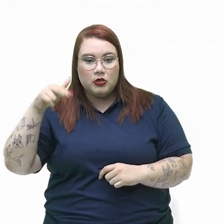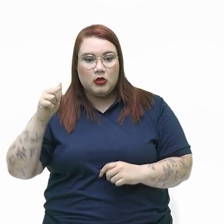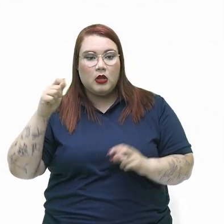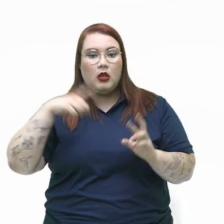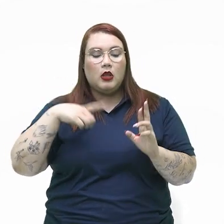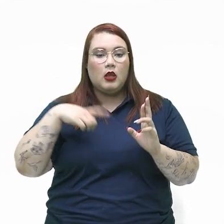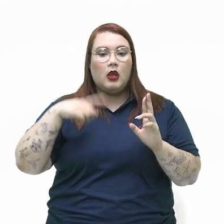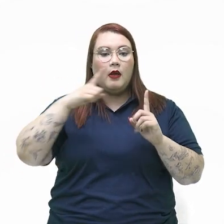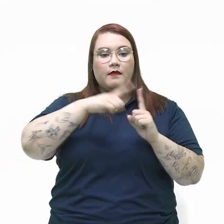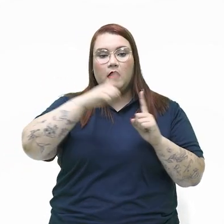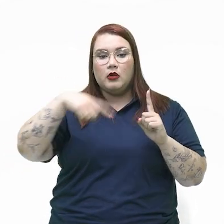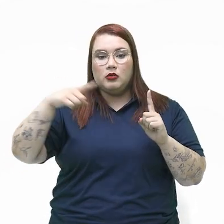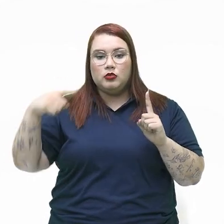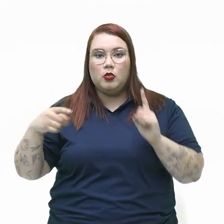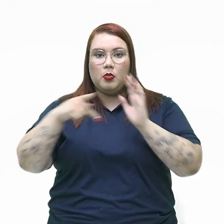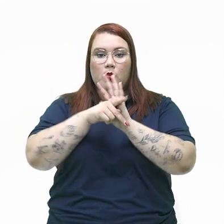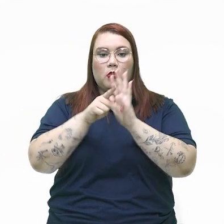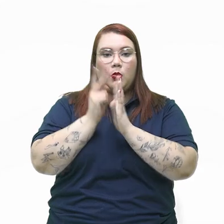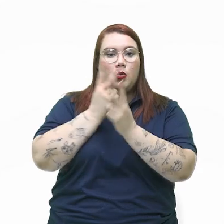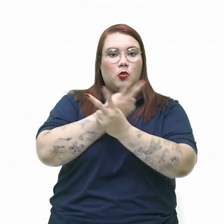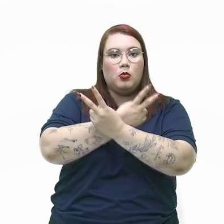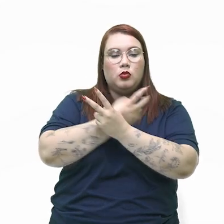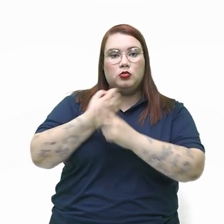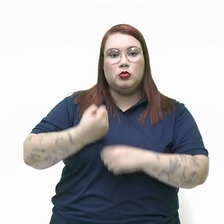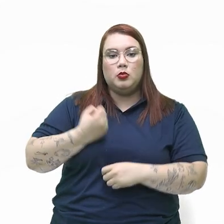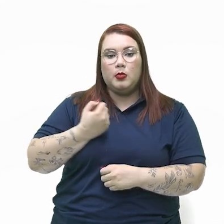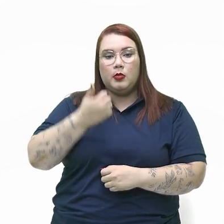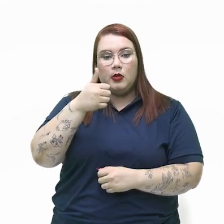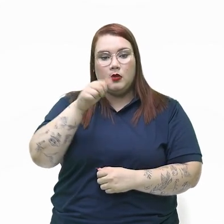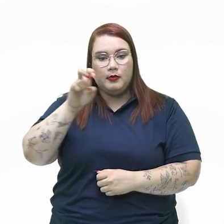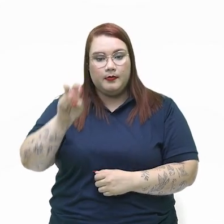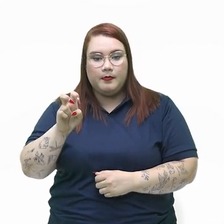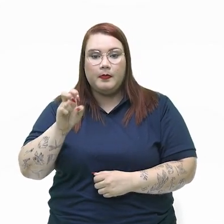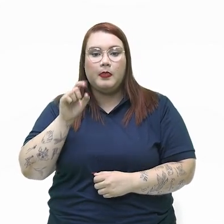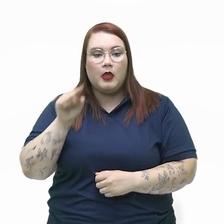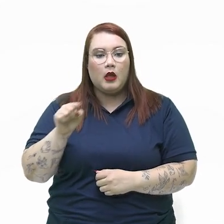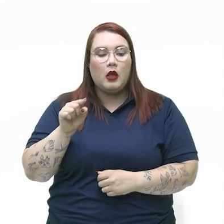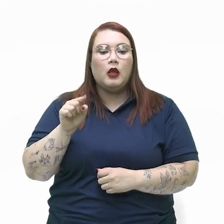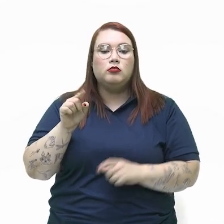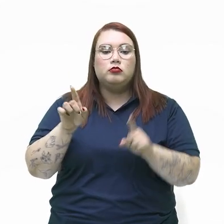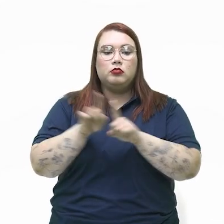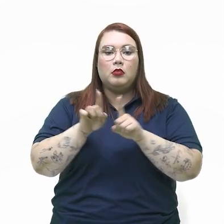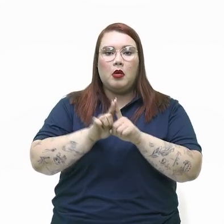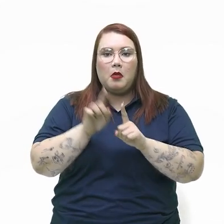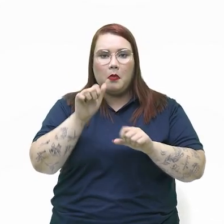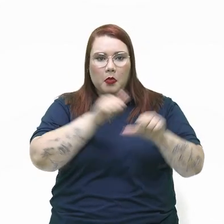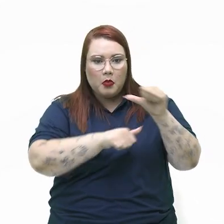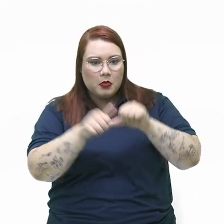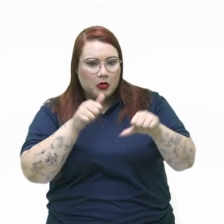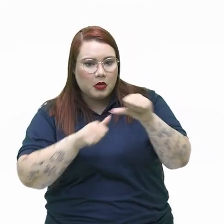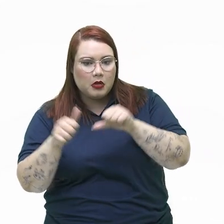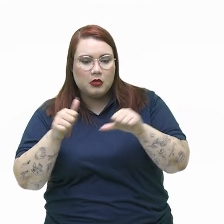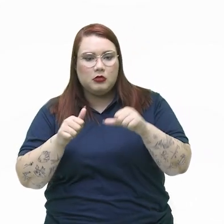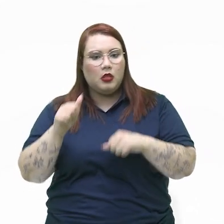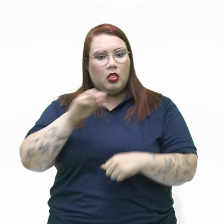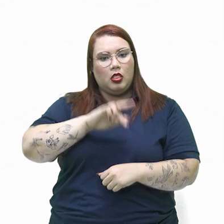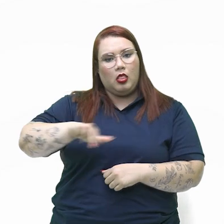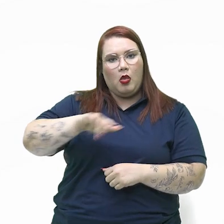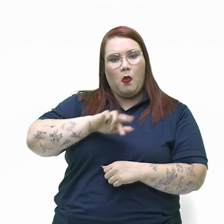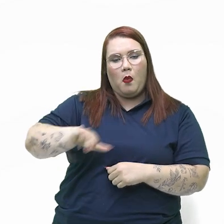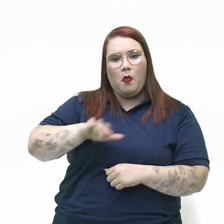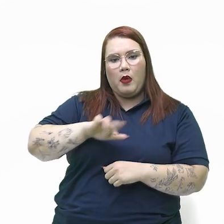variações no satélite do cromossomo 15. E também temos alterações que não